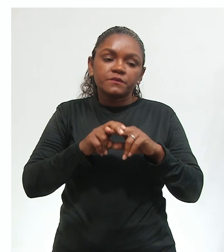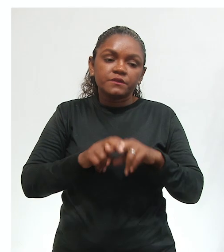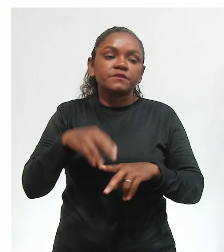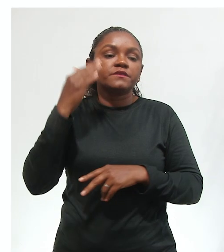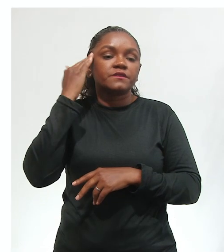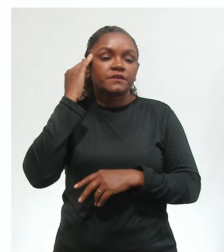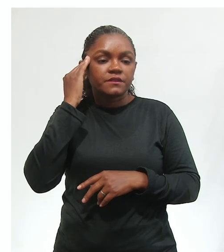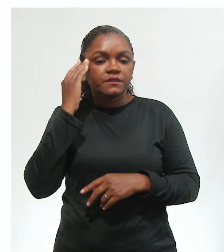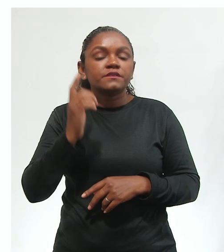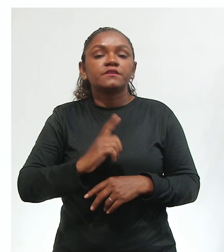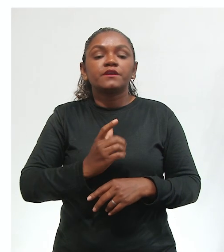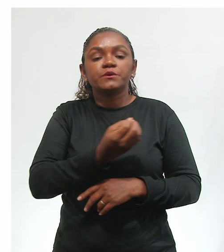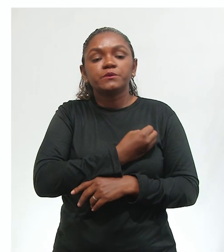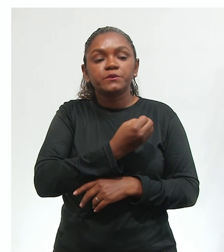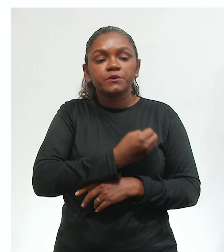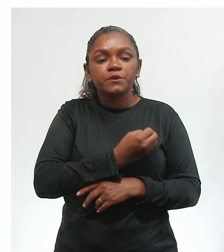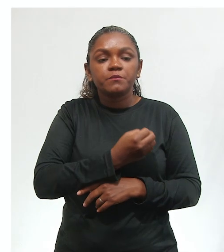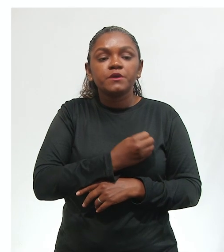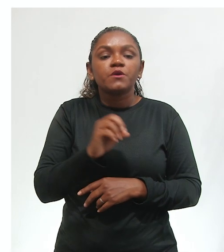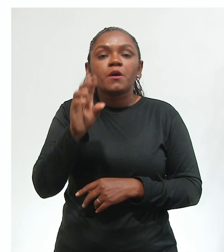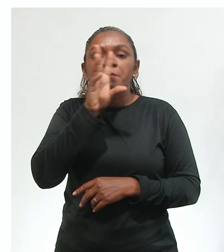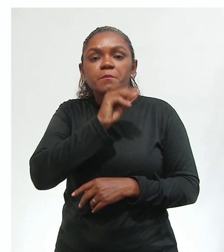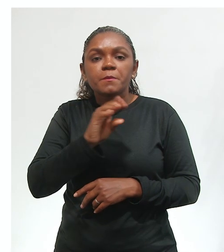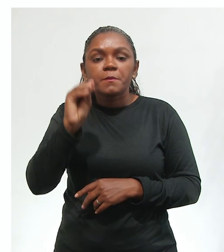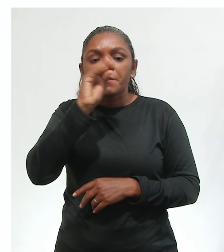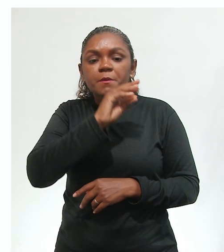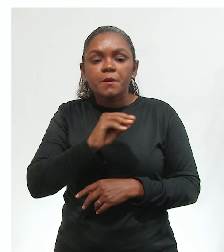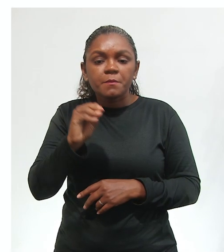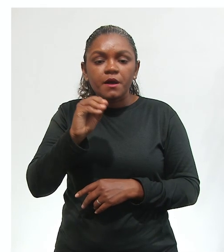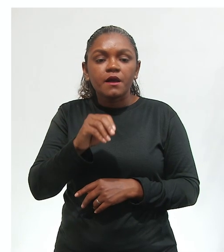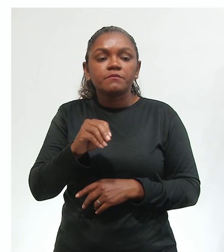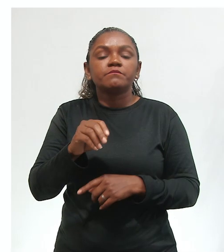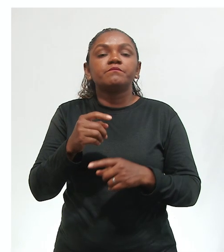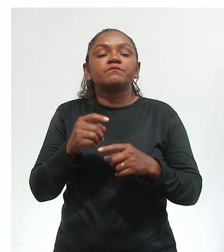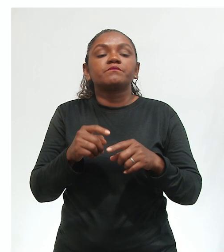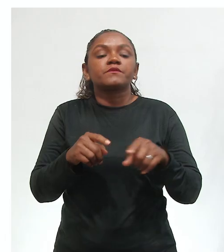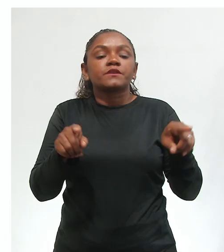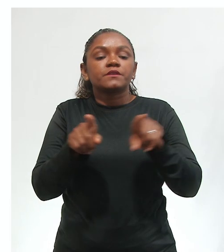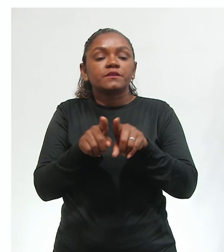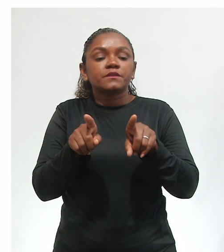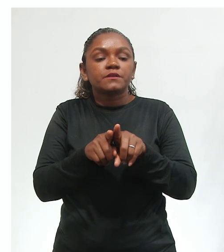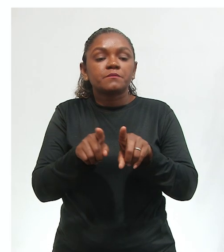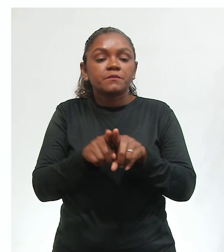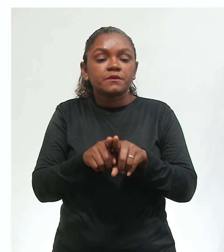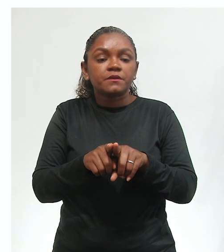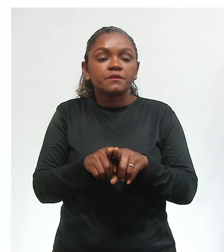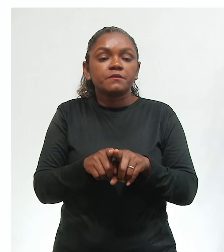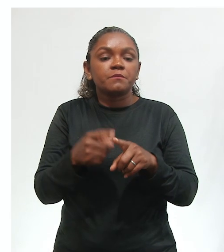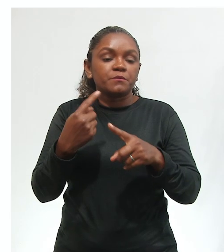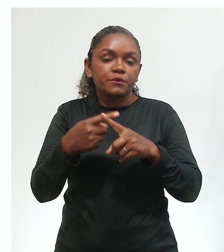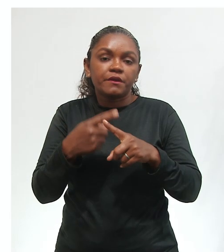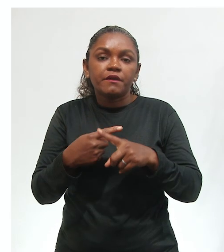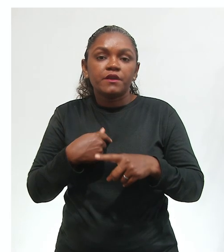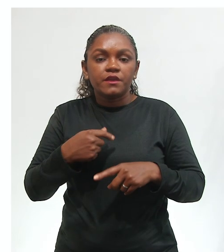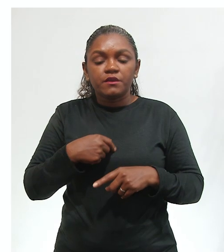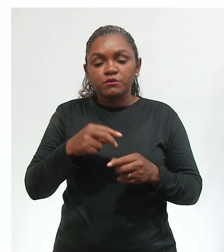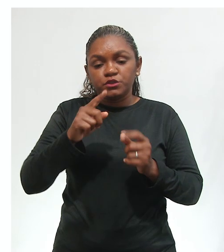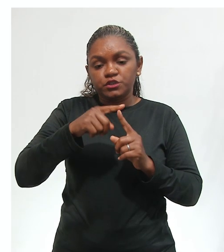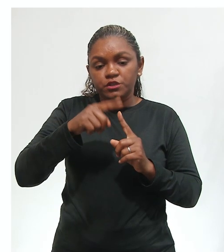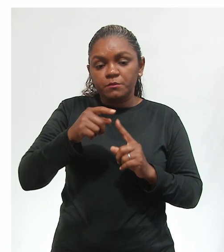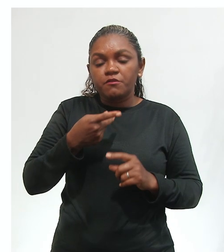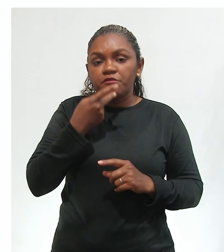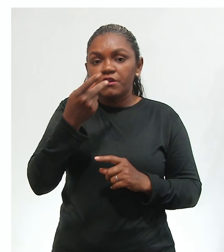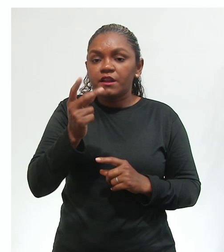nós temos a numeração falada, que ela é o espelho da mente, a escrita numérica como reflexo da fala, do jeito que